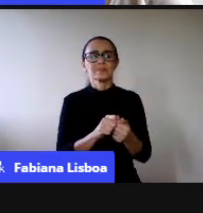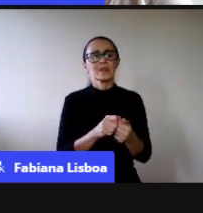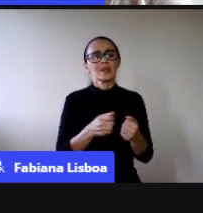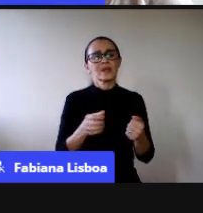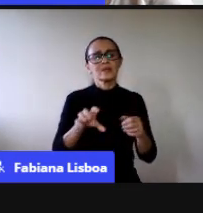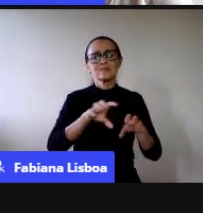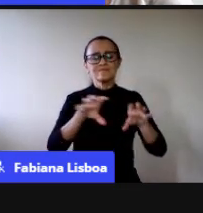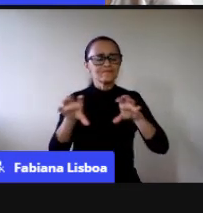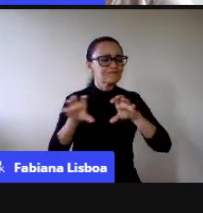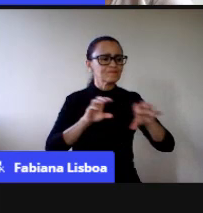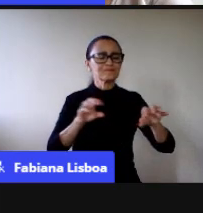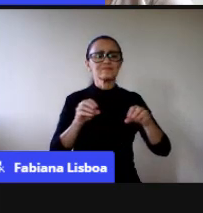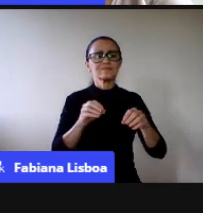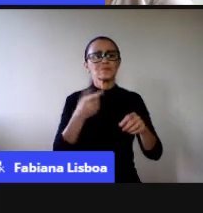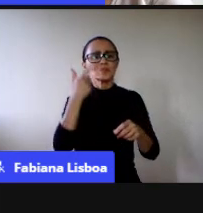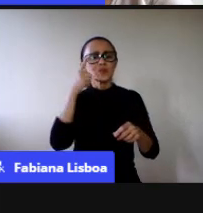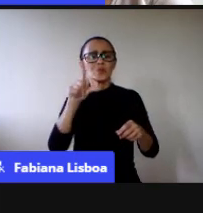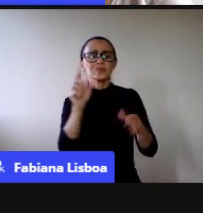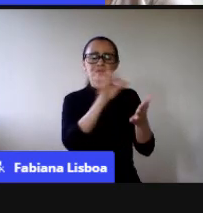da modernidade.